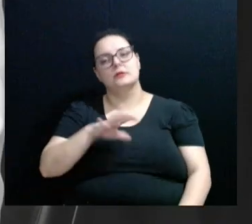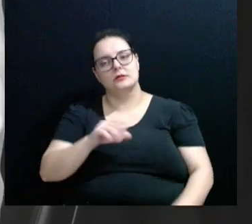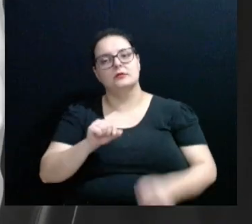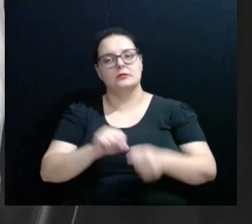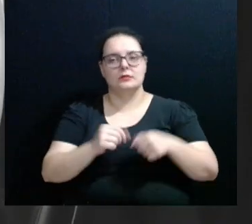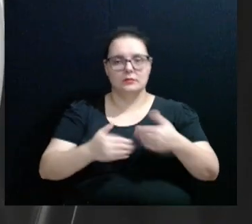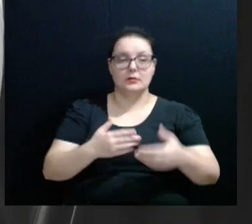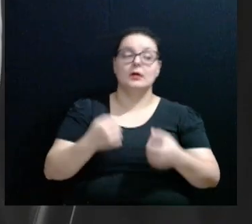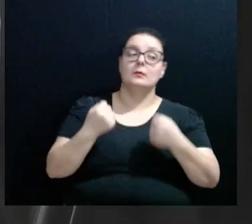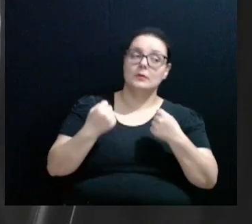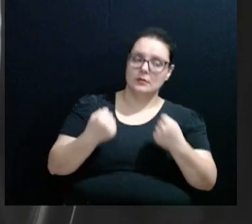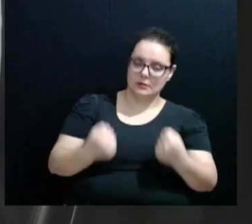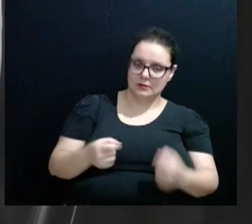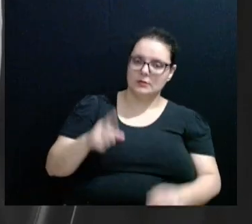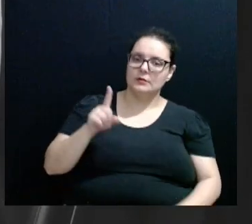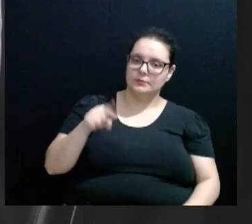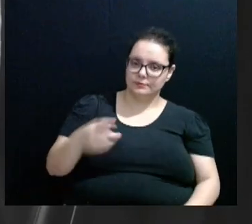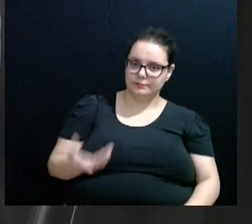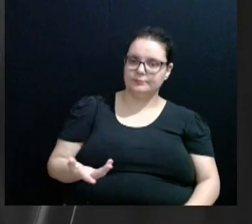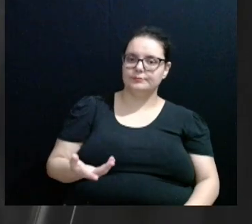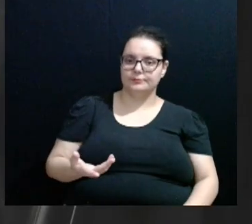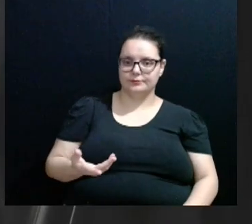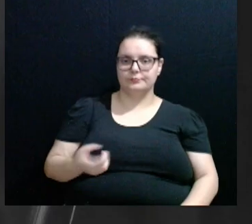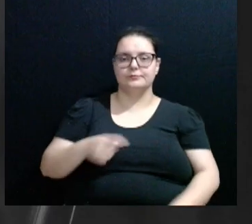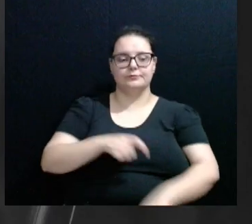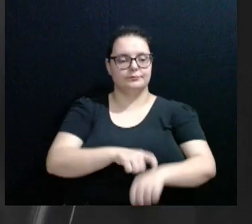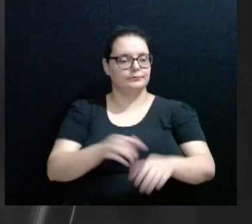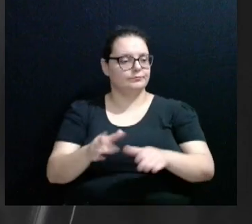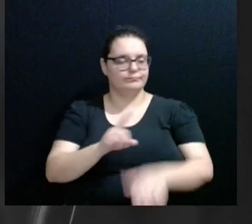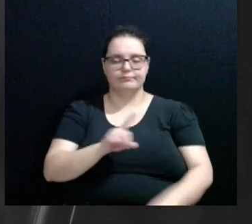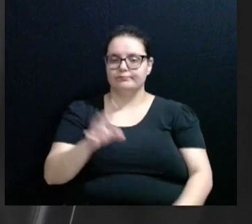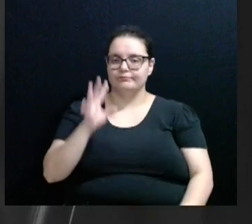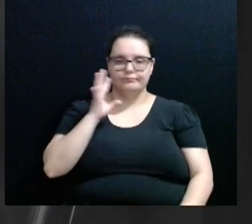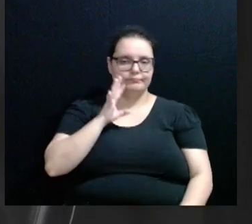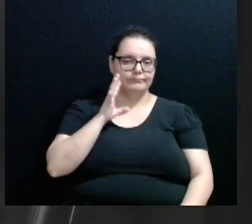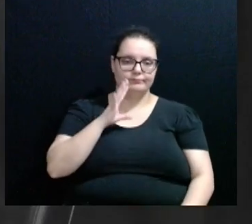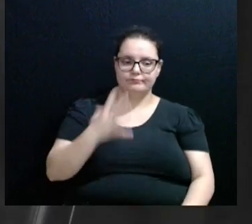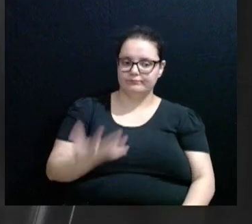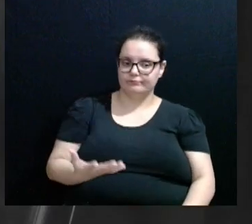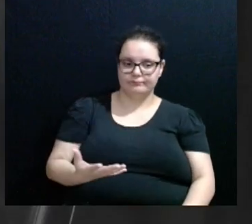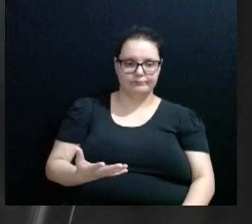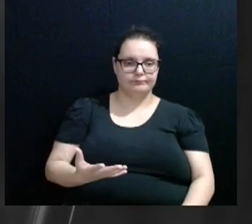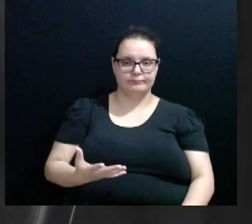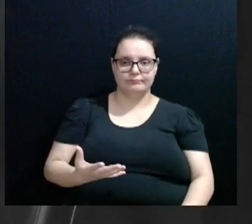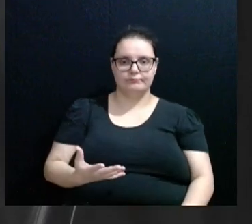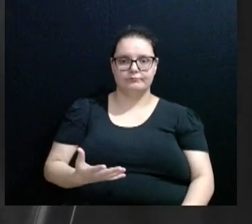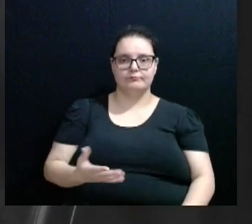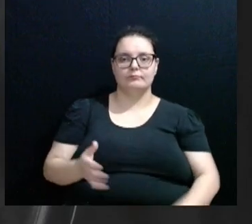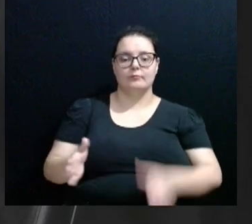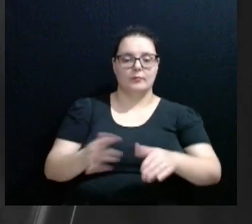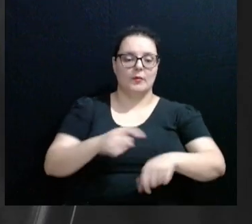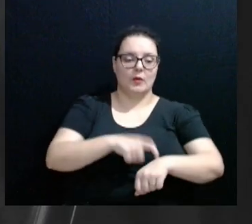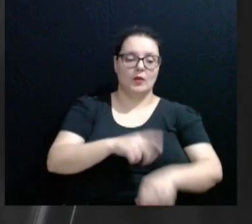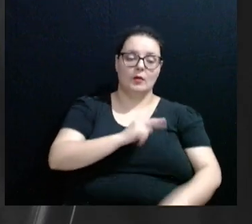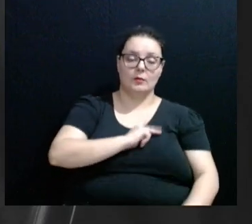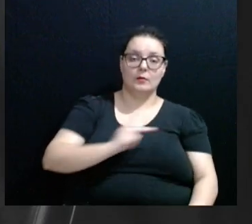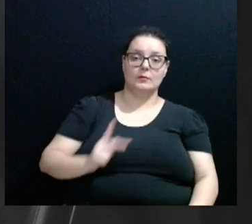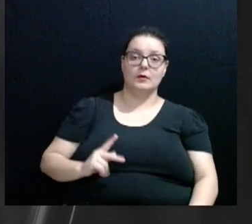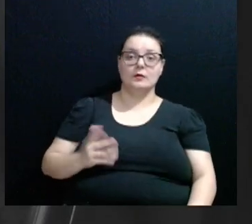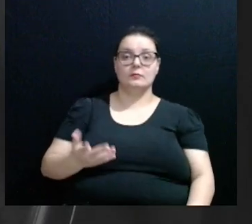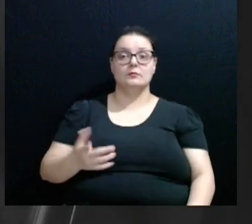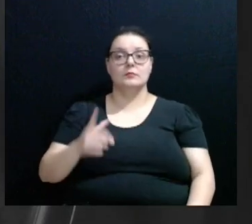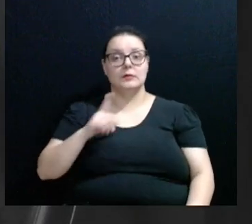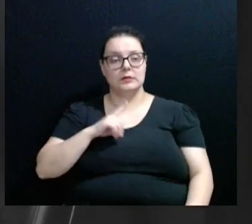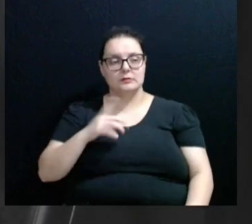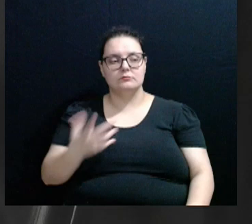é pesado. Foi uma época que não foi legal, assim, de ser presidente, mas eu tenho assim